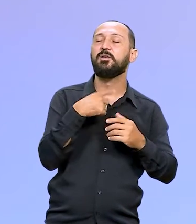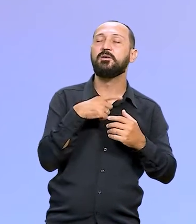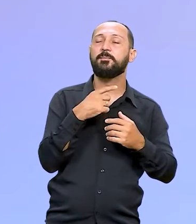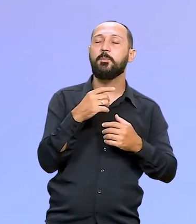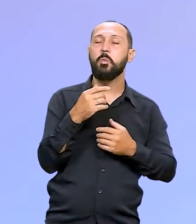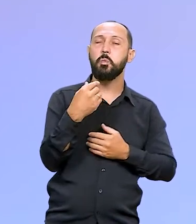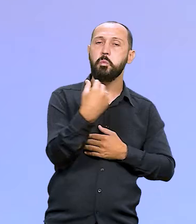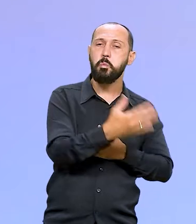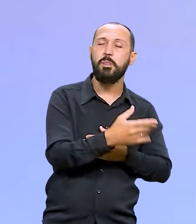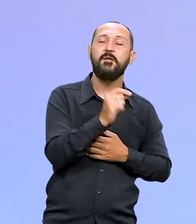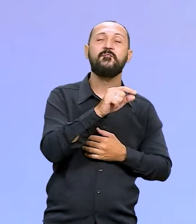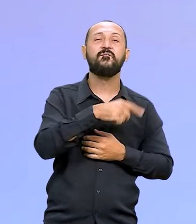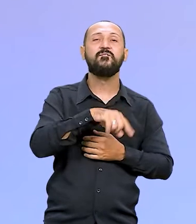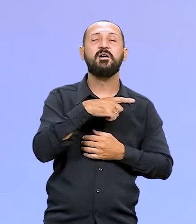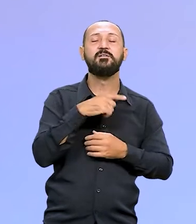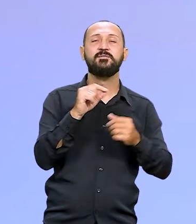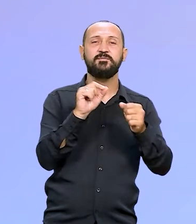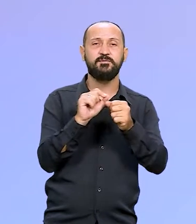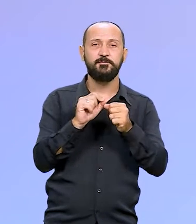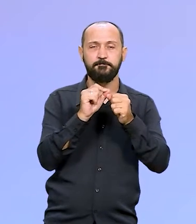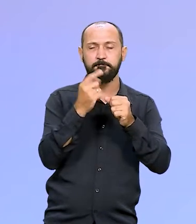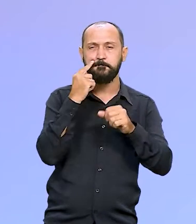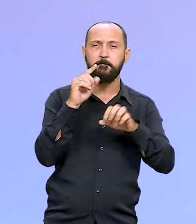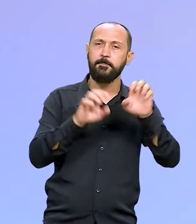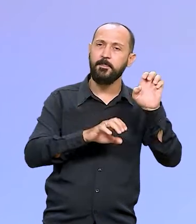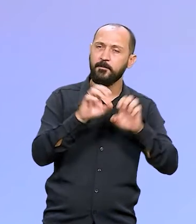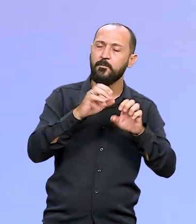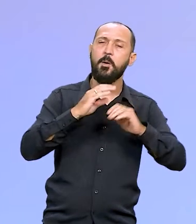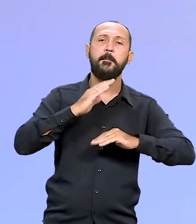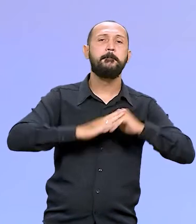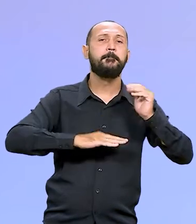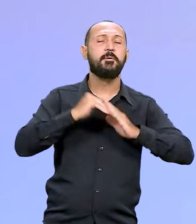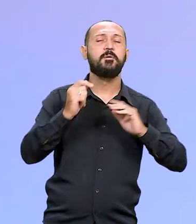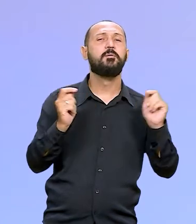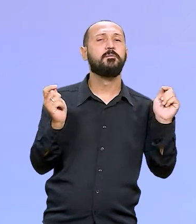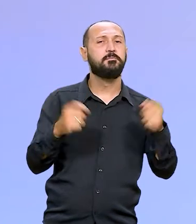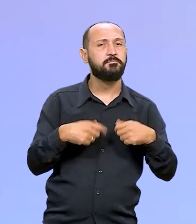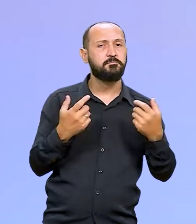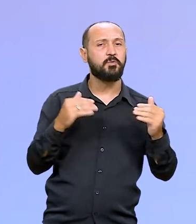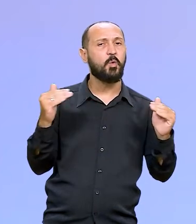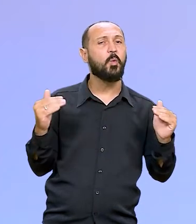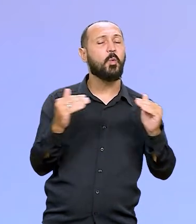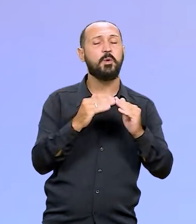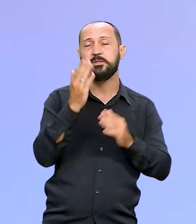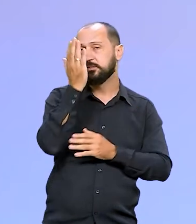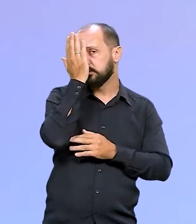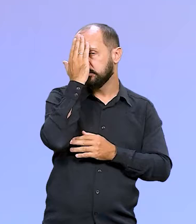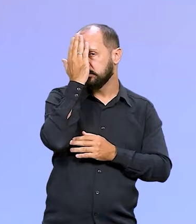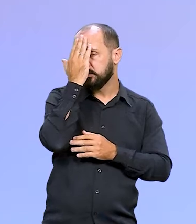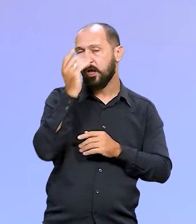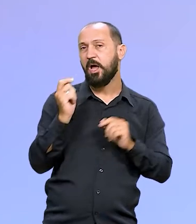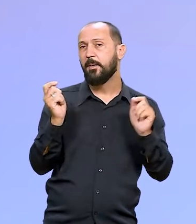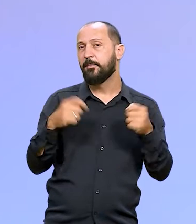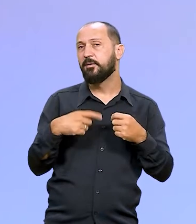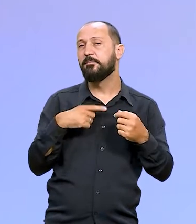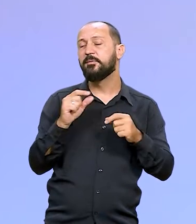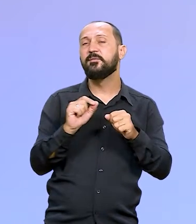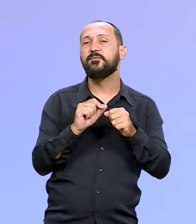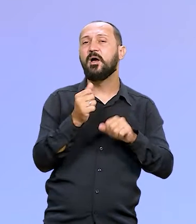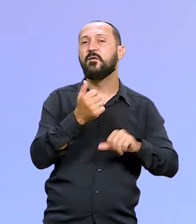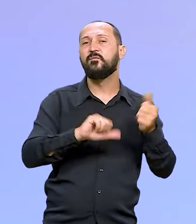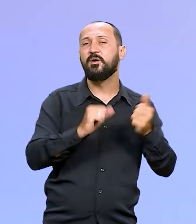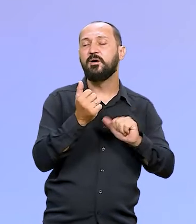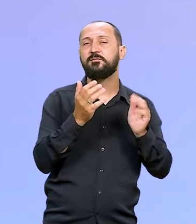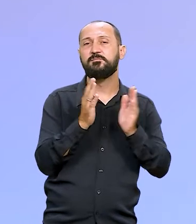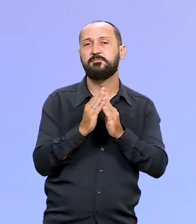o credor, né, o fiduciário, ele vai estar colocando uma empresa ou um profissional habituado com isso, né, e capacitado